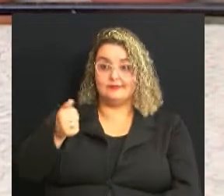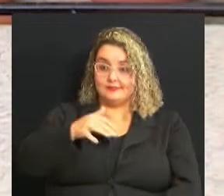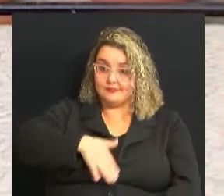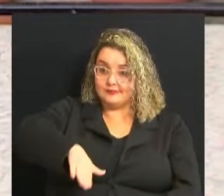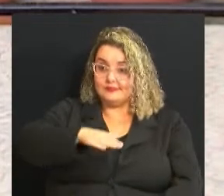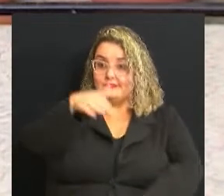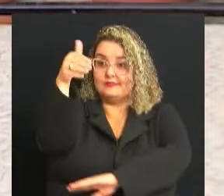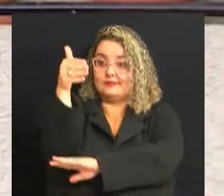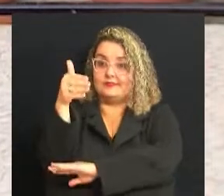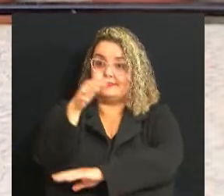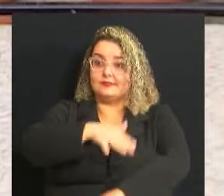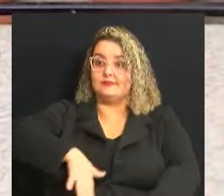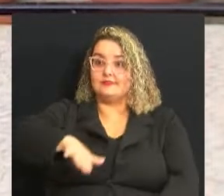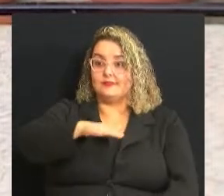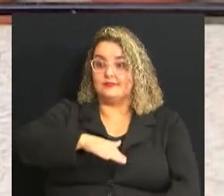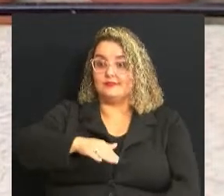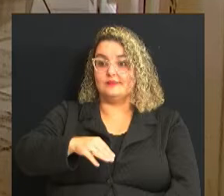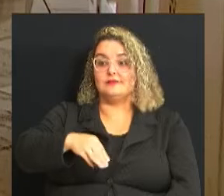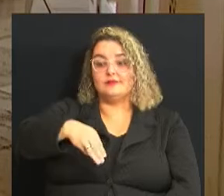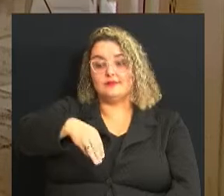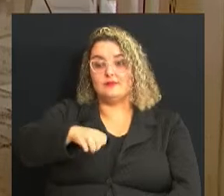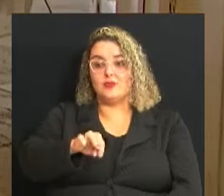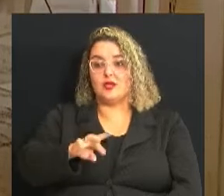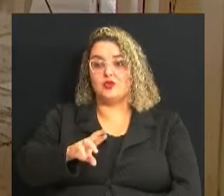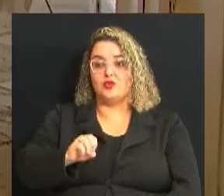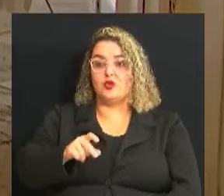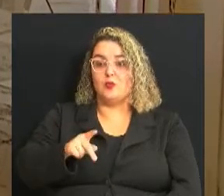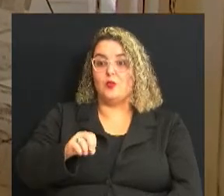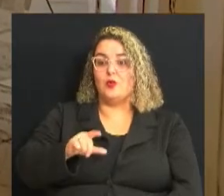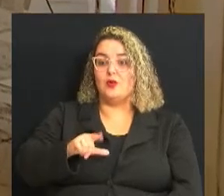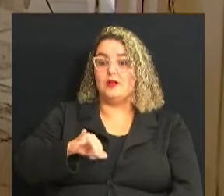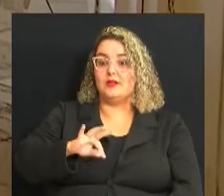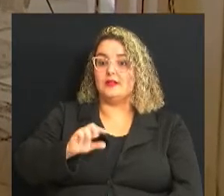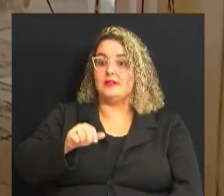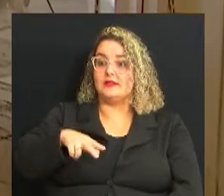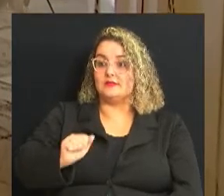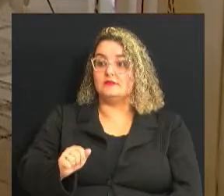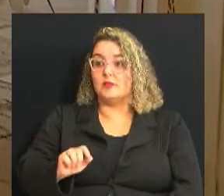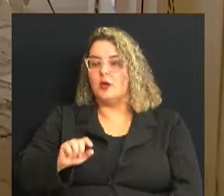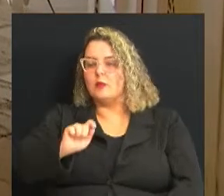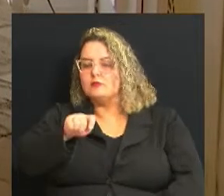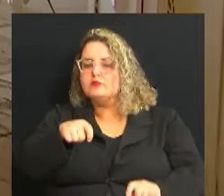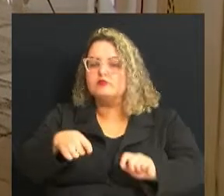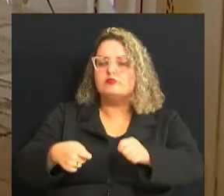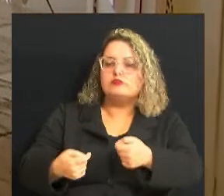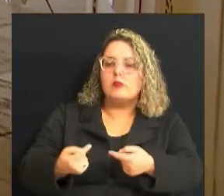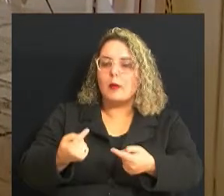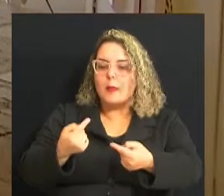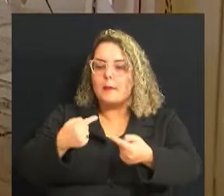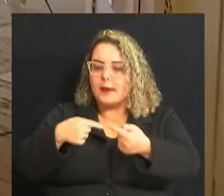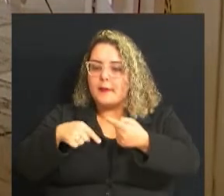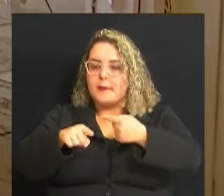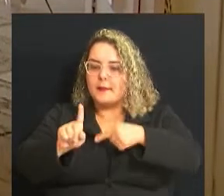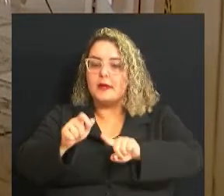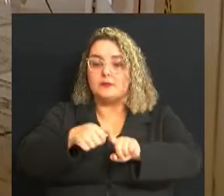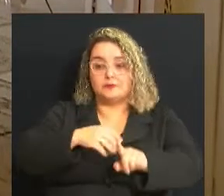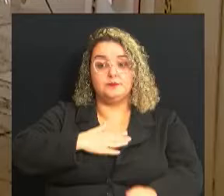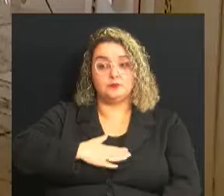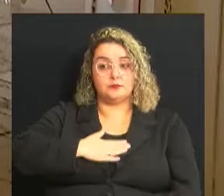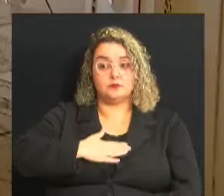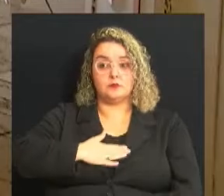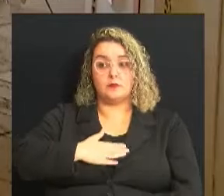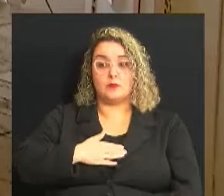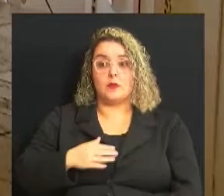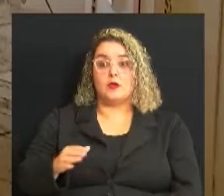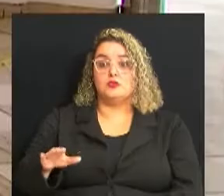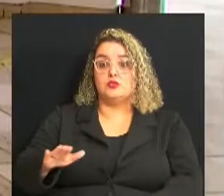da região metropolitana de Campinas começou a dar sinais de recuperação. Em agosto, a taxa média de ocupação dos